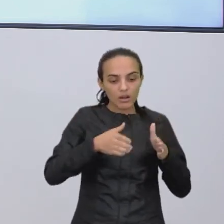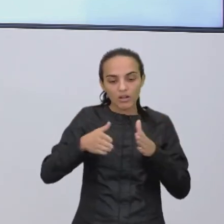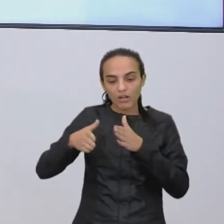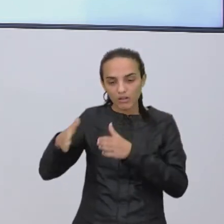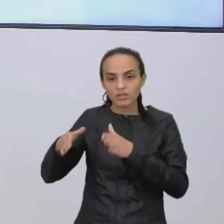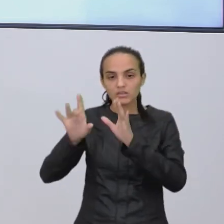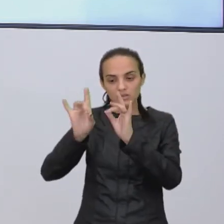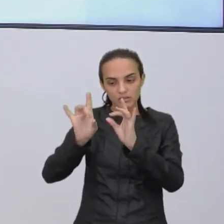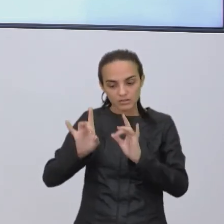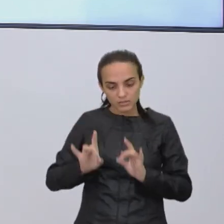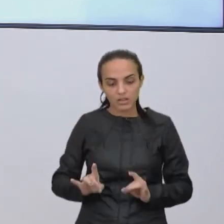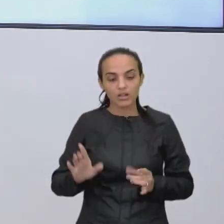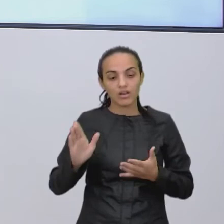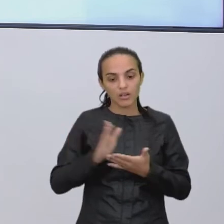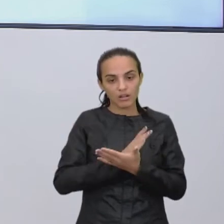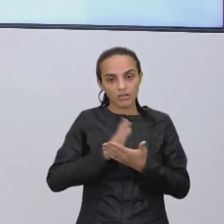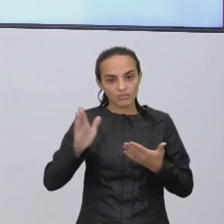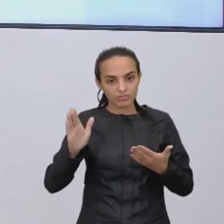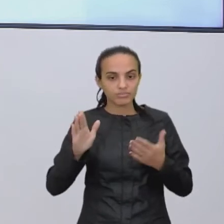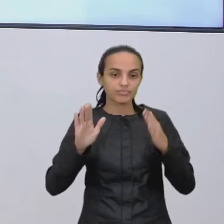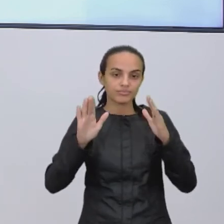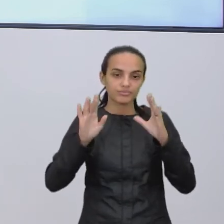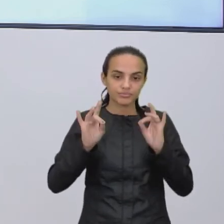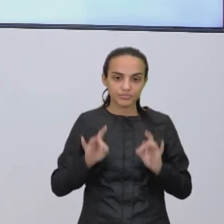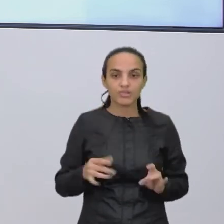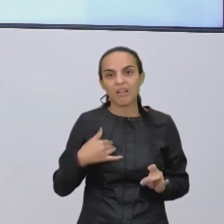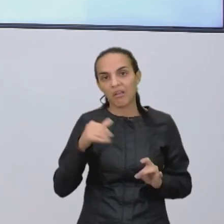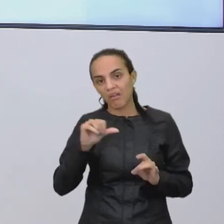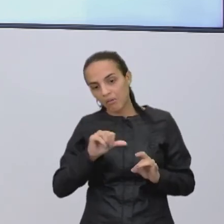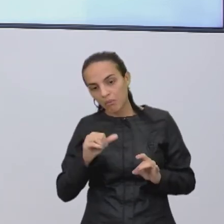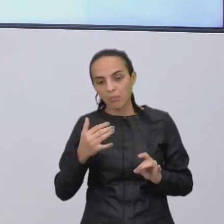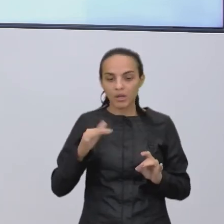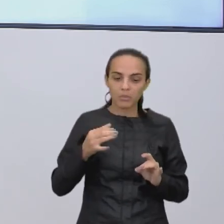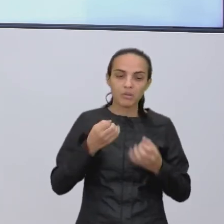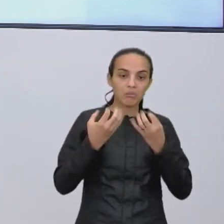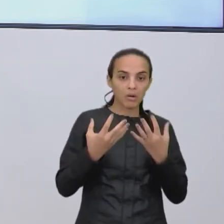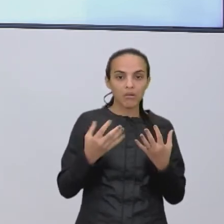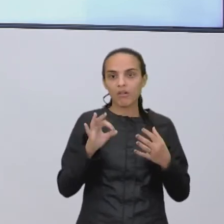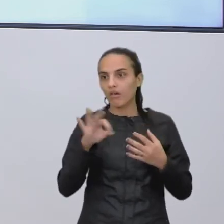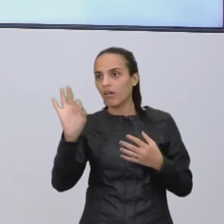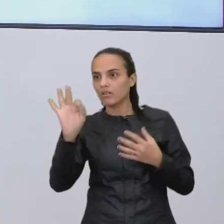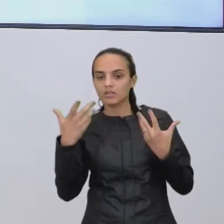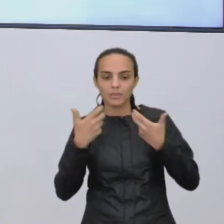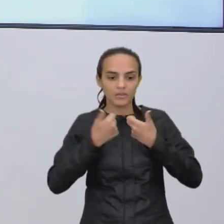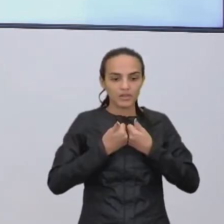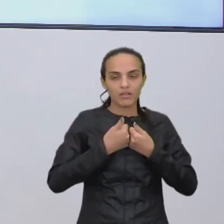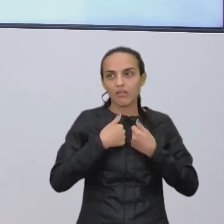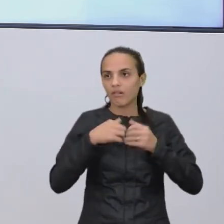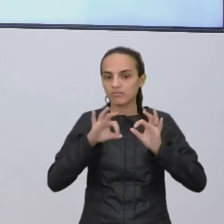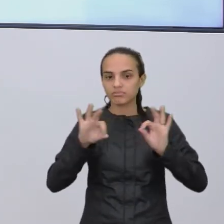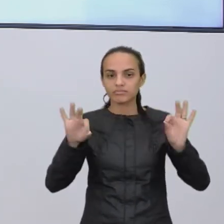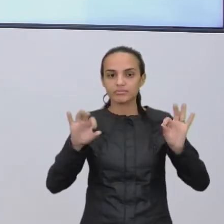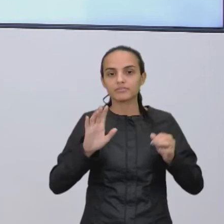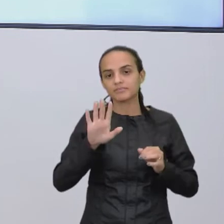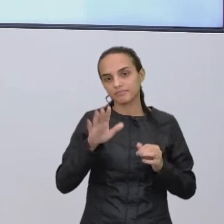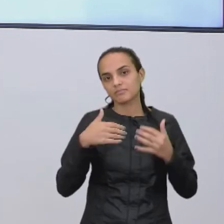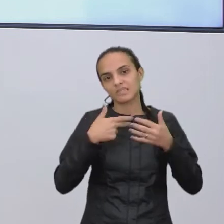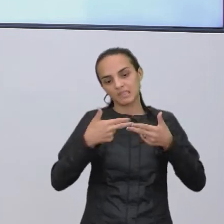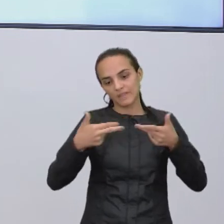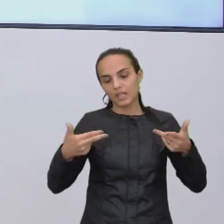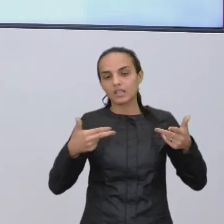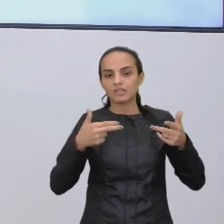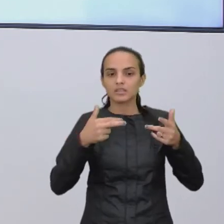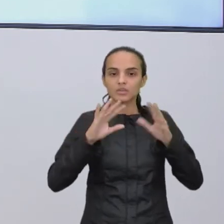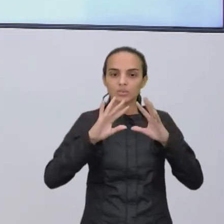né, alguns estados, né, é ruim, é regular, é bom, é ótimo, é maravilhoso, é excelente, enfim, então são